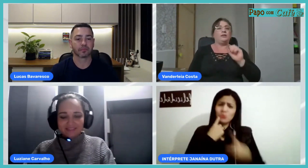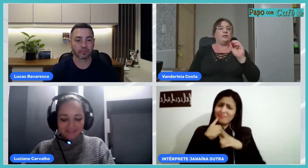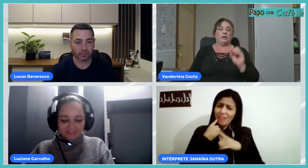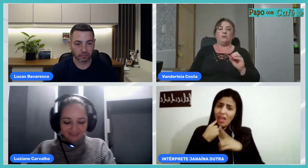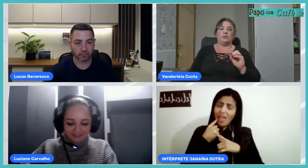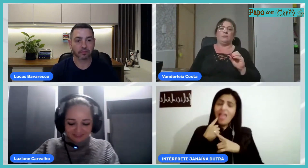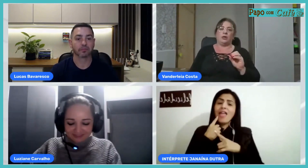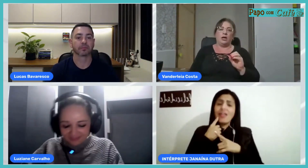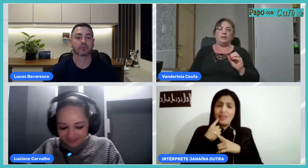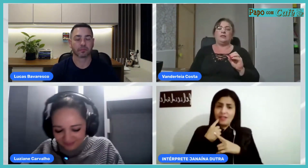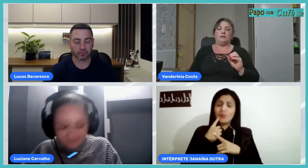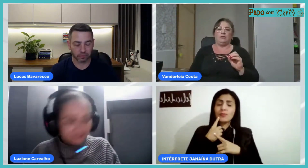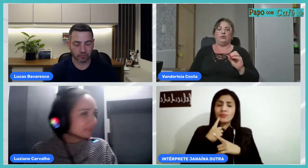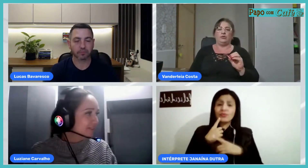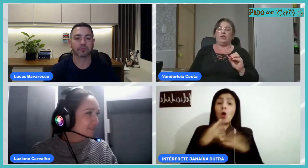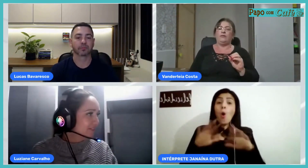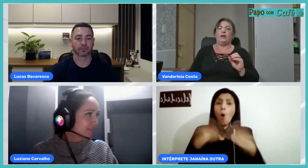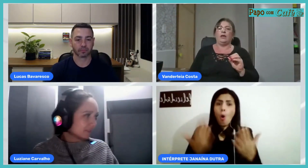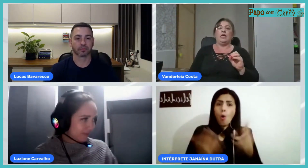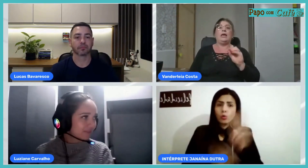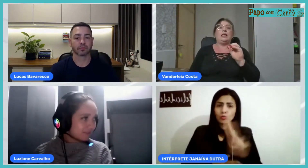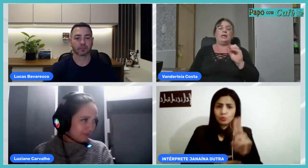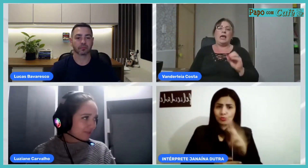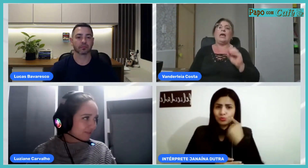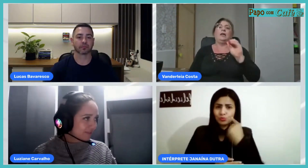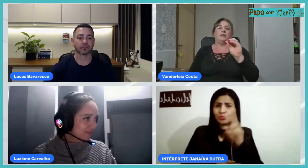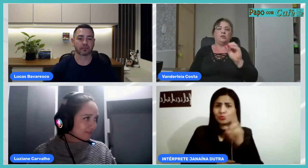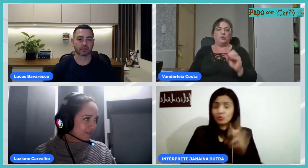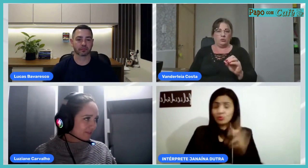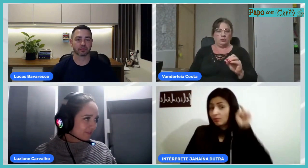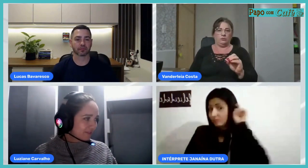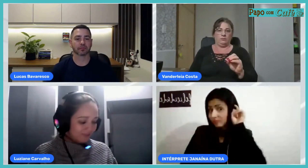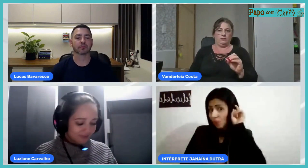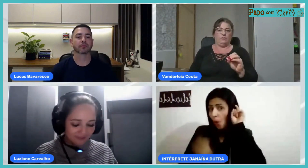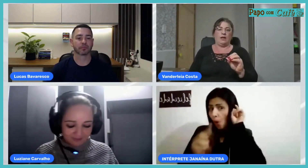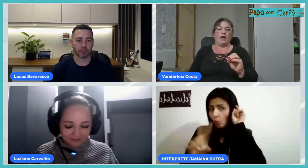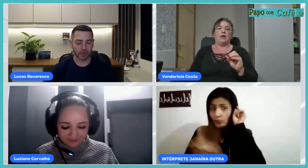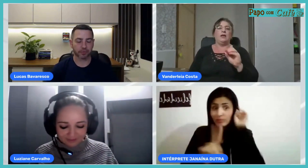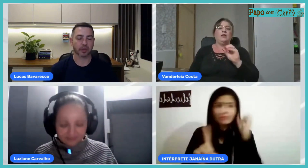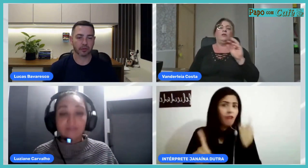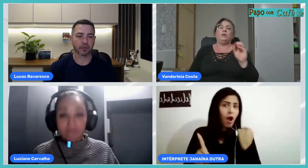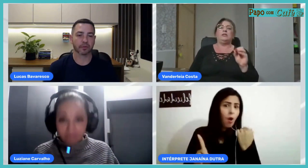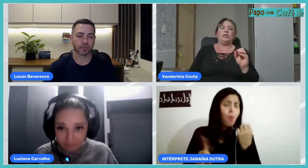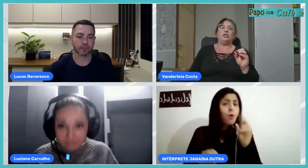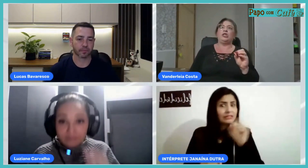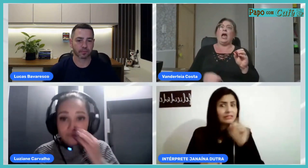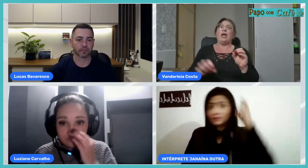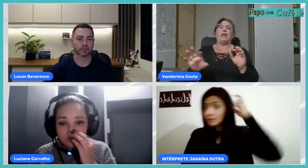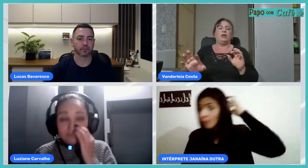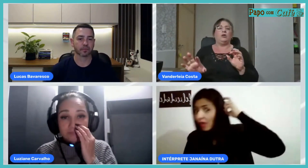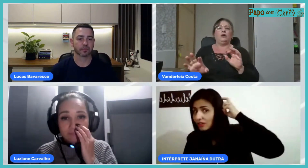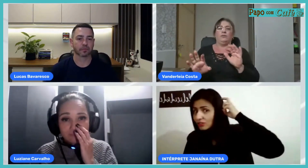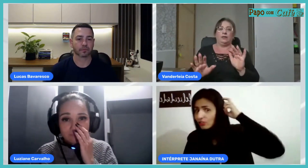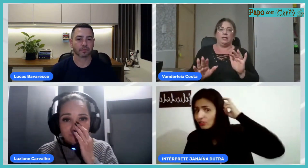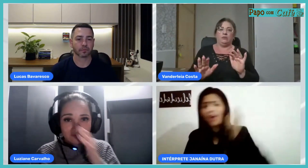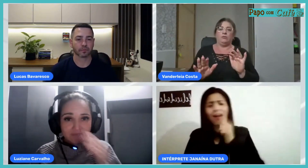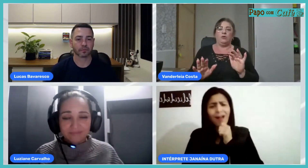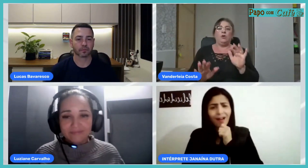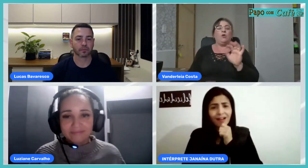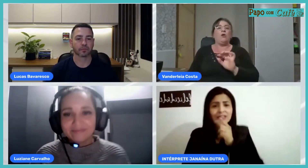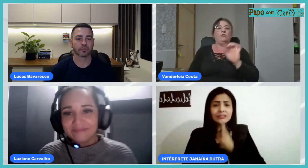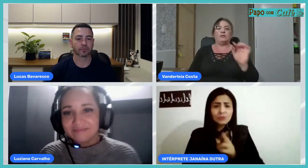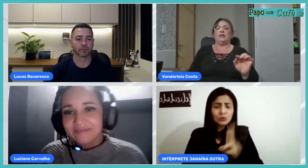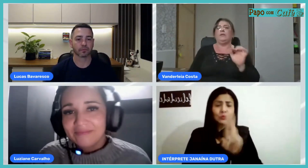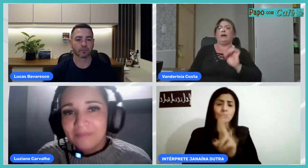usa prótese, não usa prótese auditiva, ele é surdo, tá? Não existe, e ele ouve.